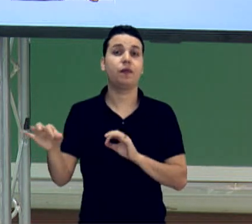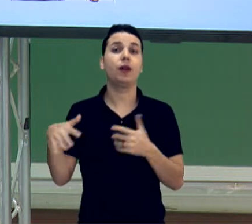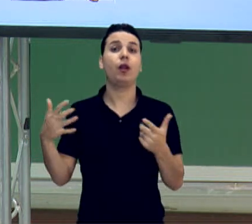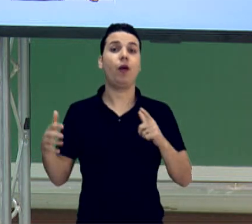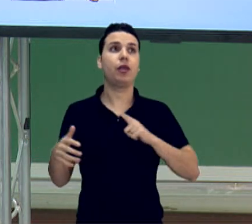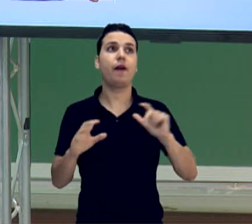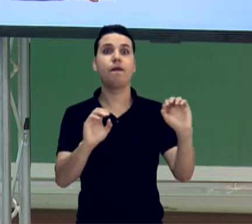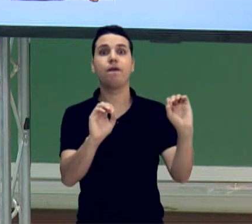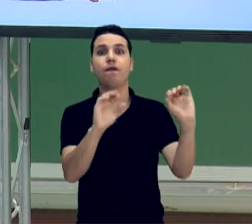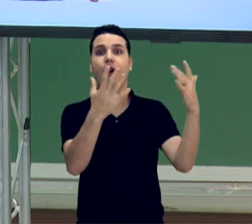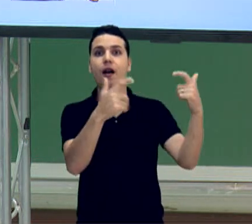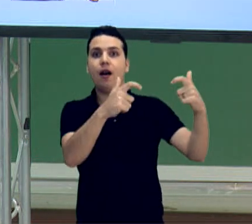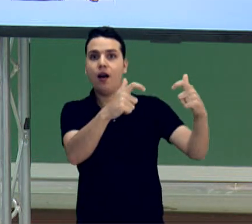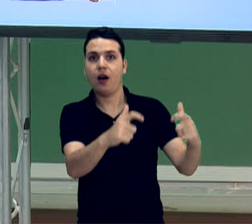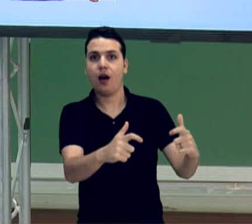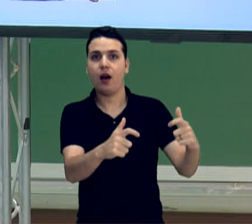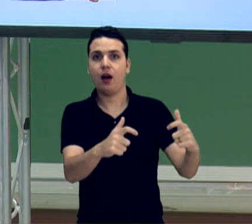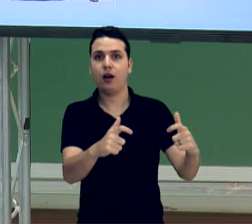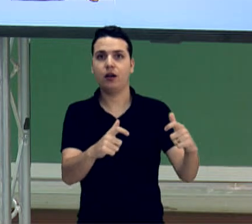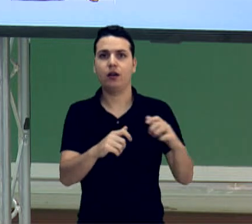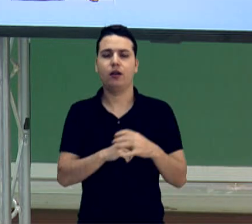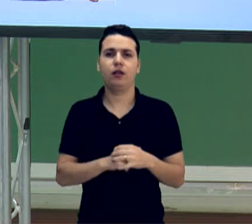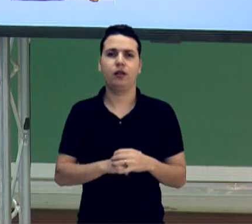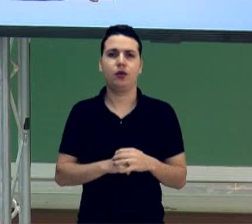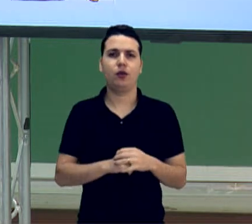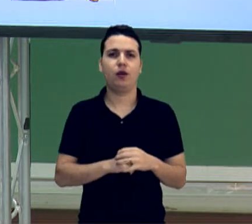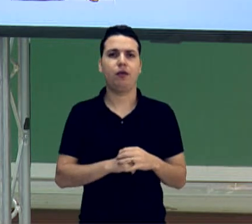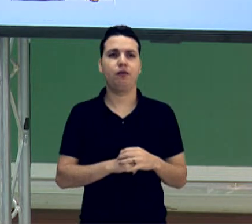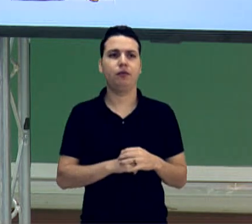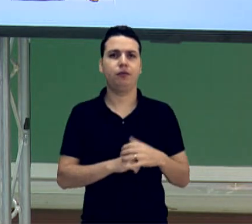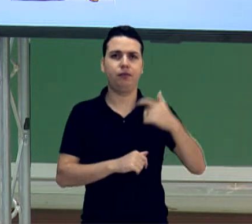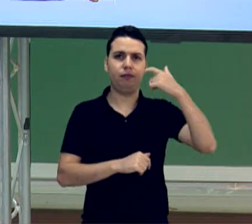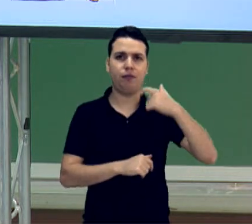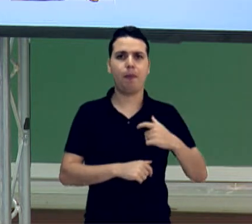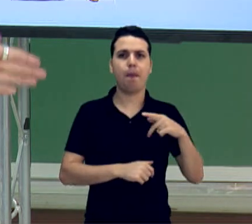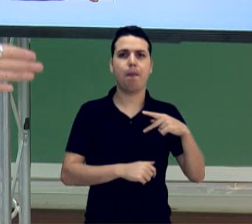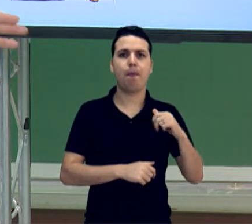uma festividade, o padroeiro da região,